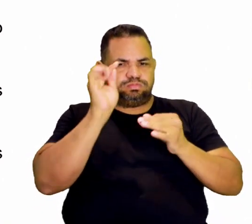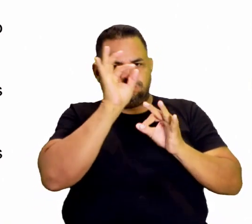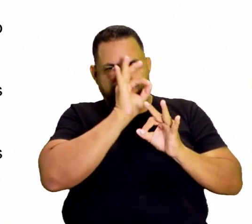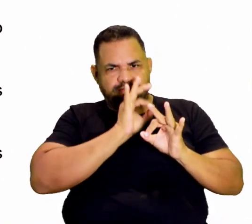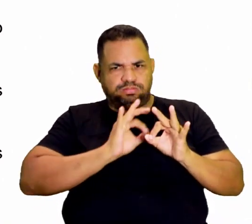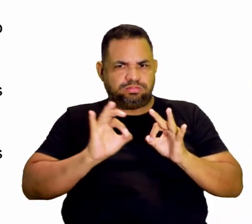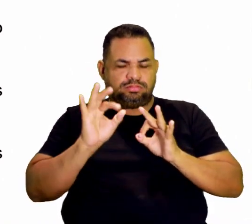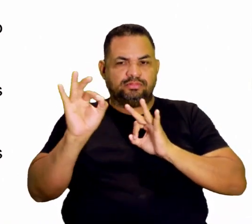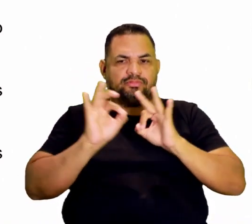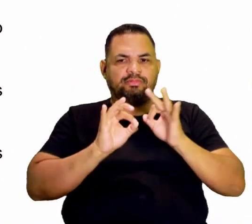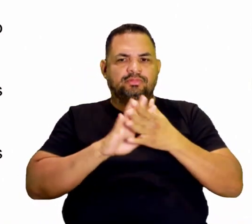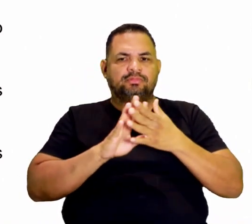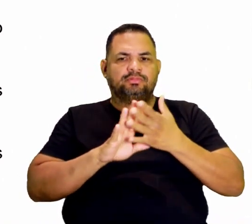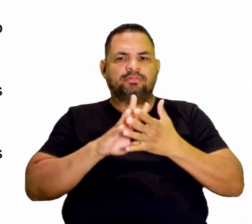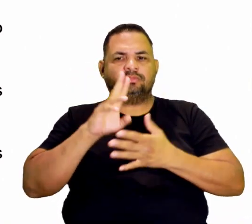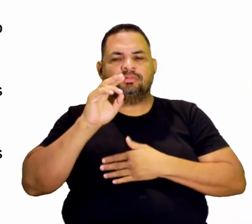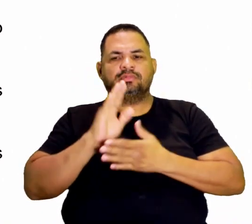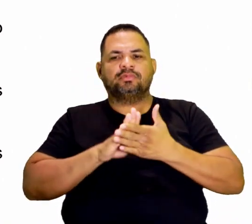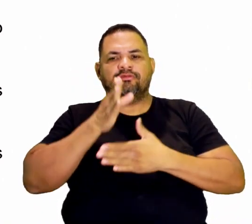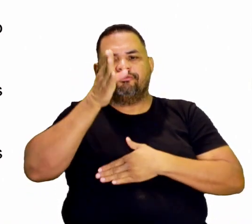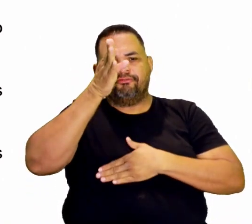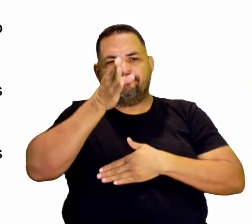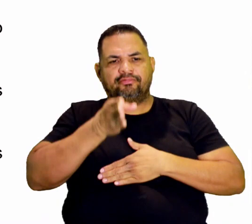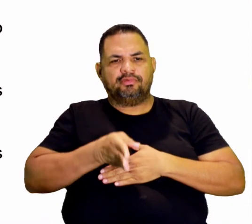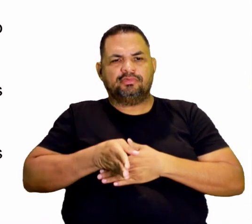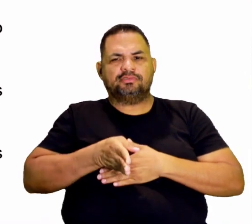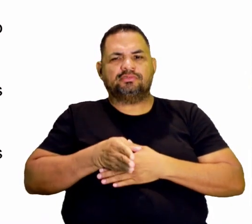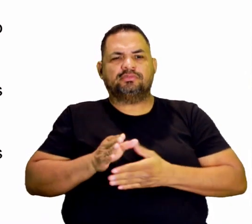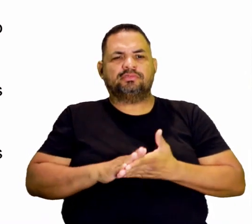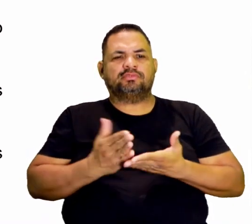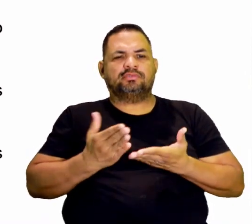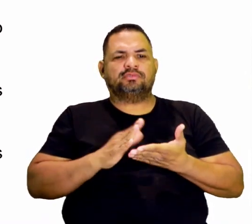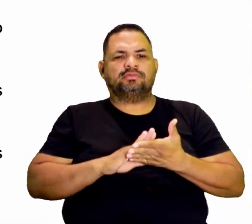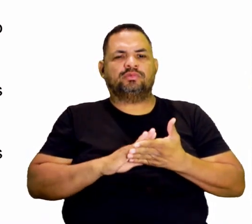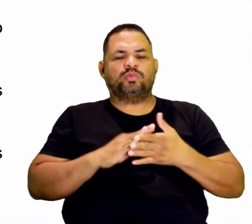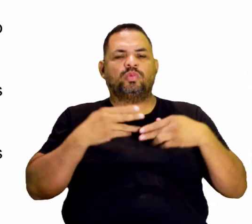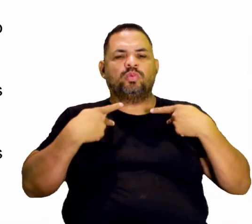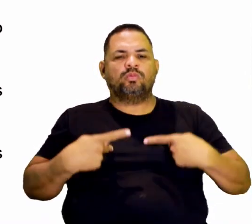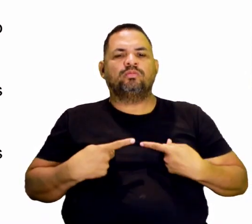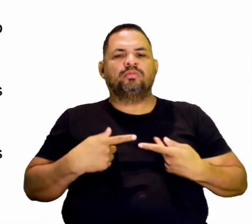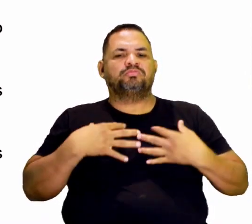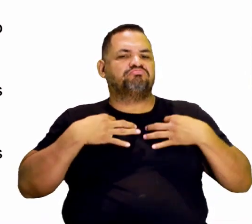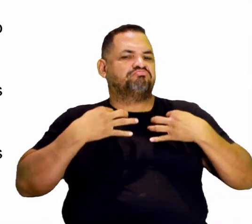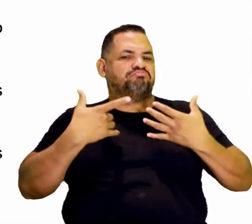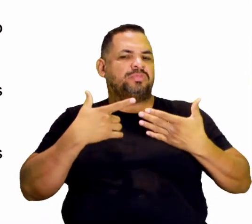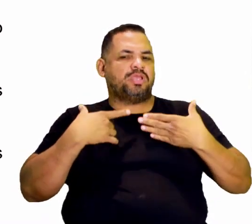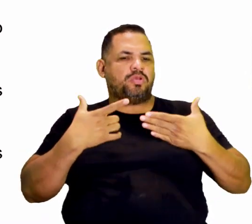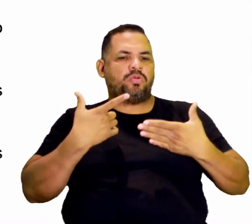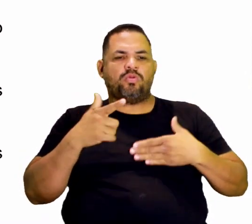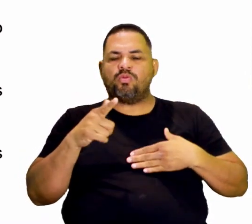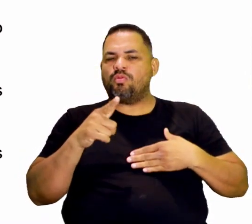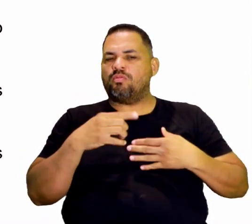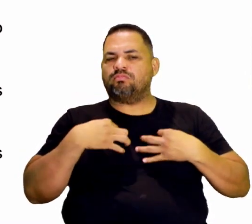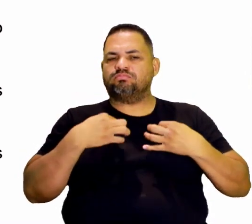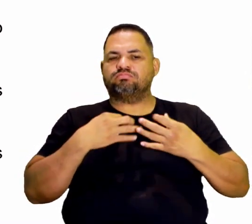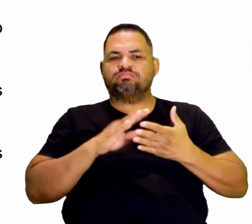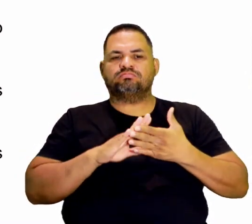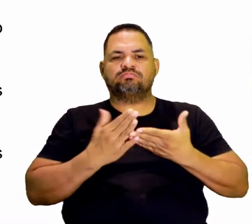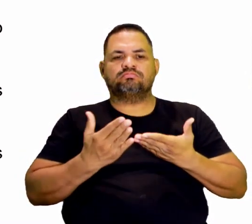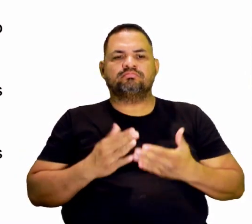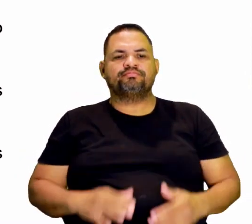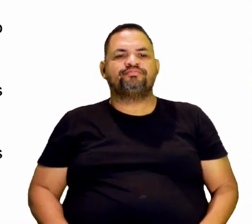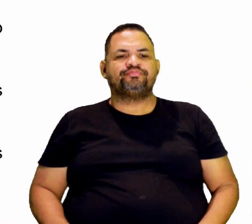e construção vertical das formas, pela presença de um corpo nu, expressando a dignidade e o poder